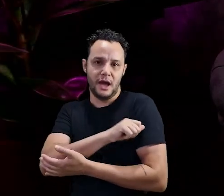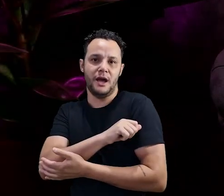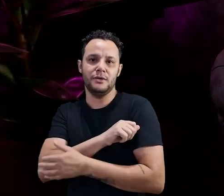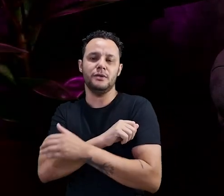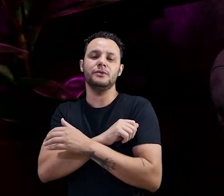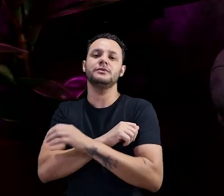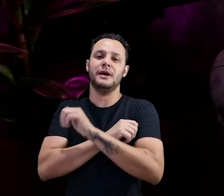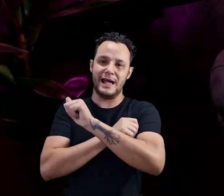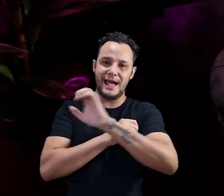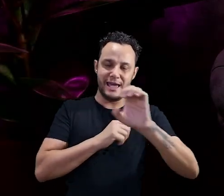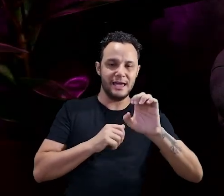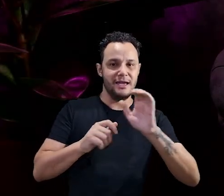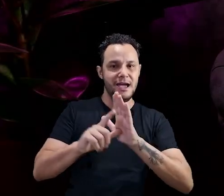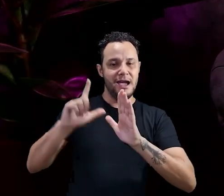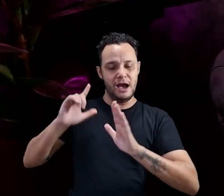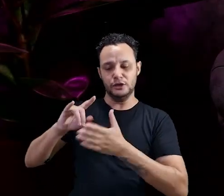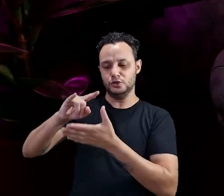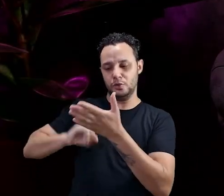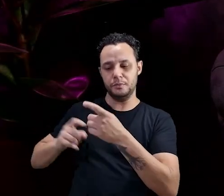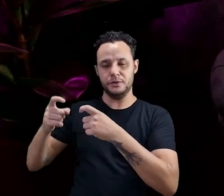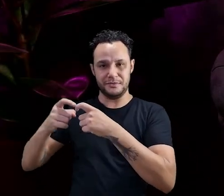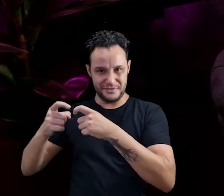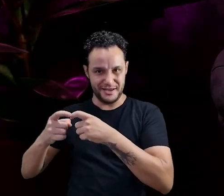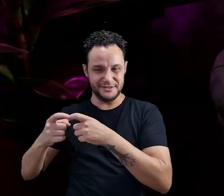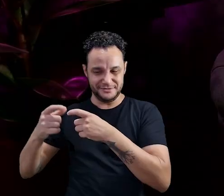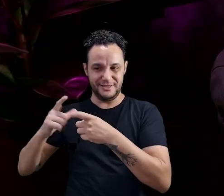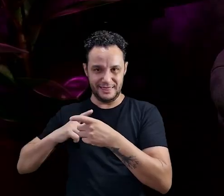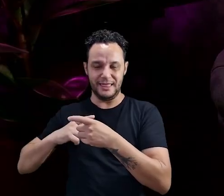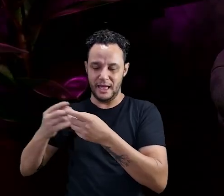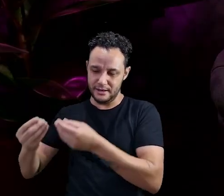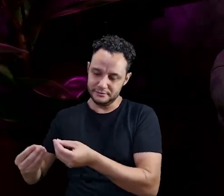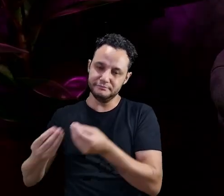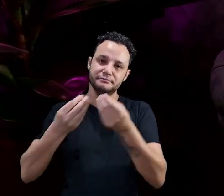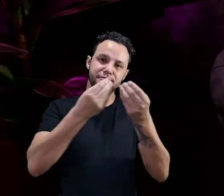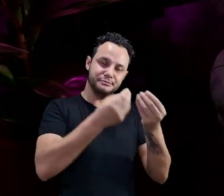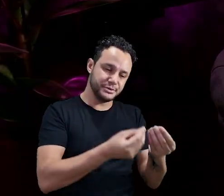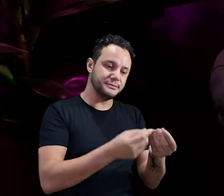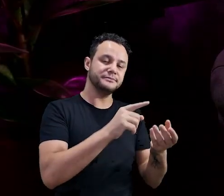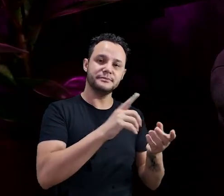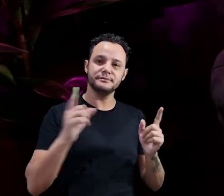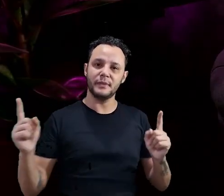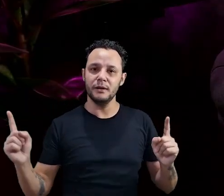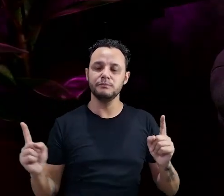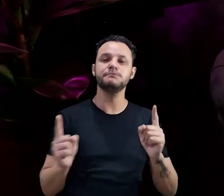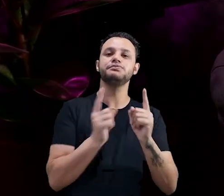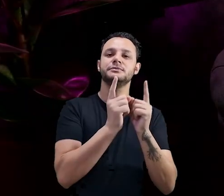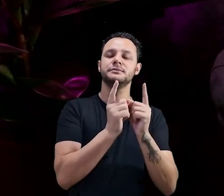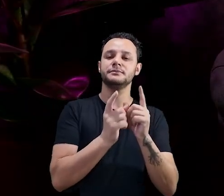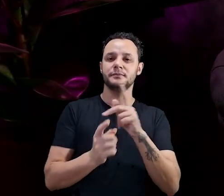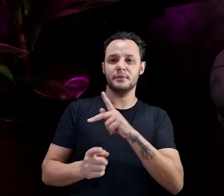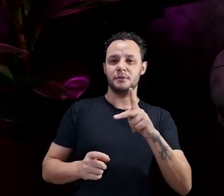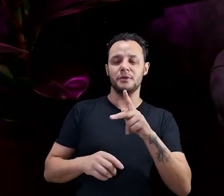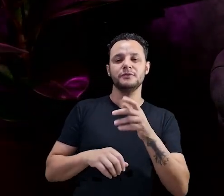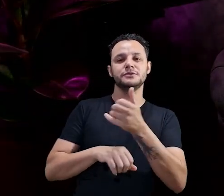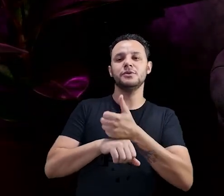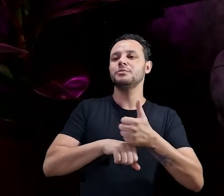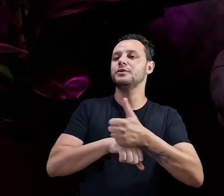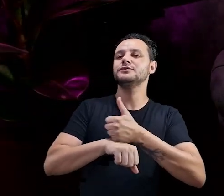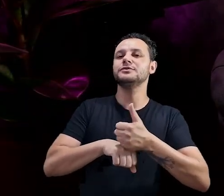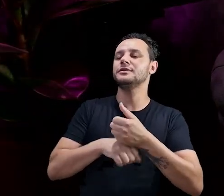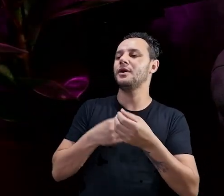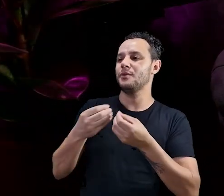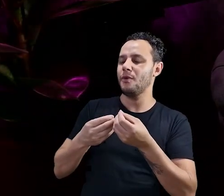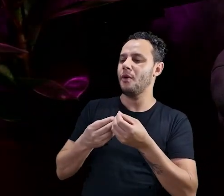laudo terem acesso. Então, a partir daí, isso é encaminhado para o professor do AE, que vai fazer o estudo de